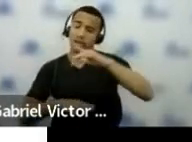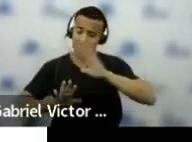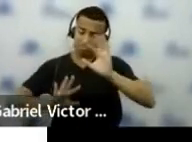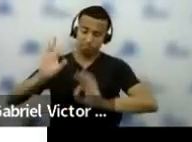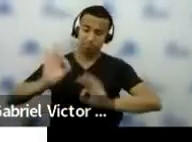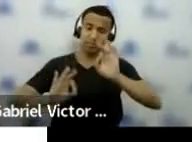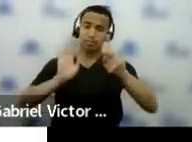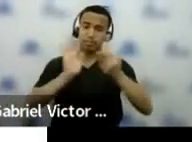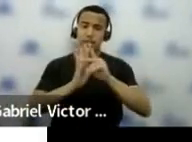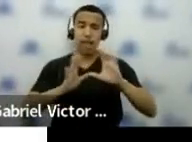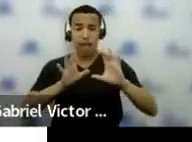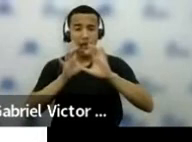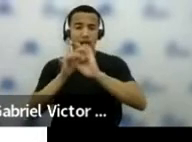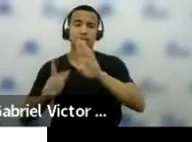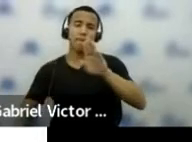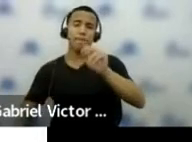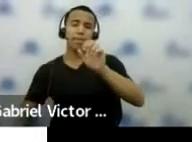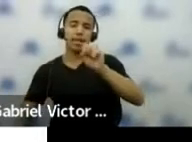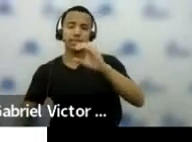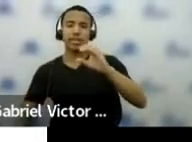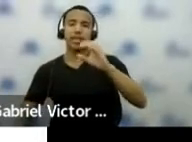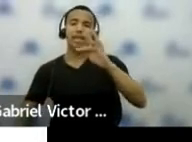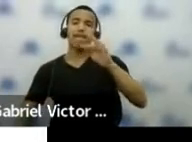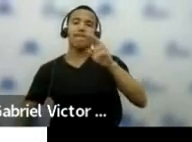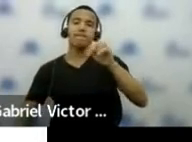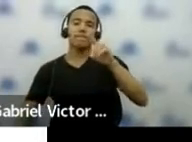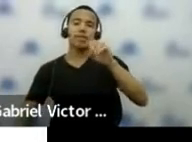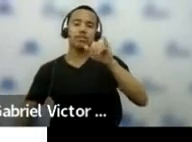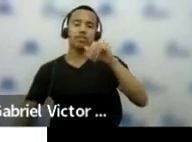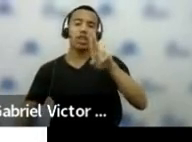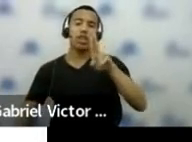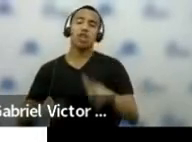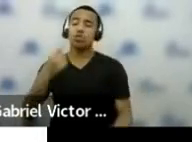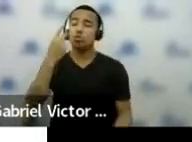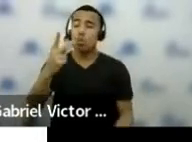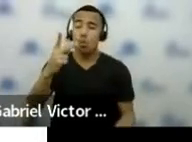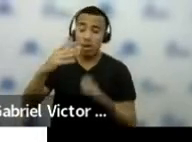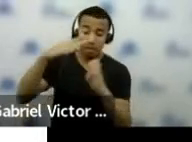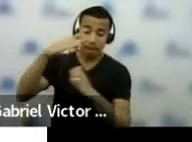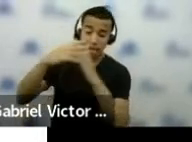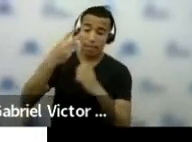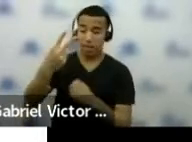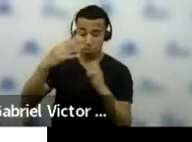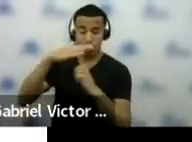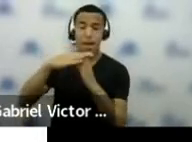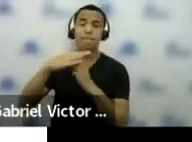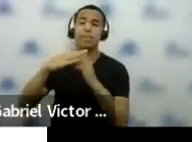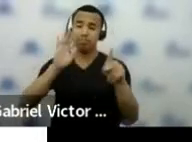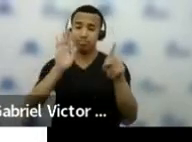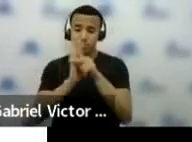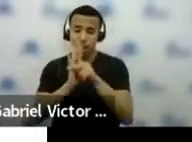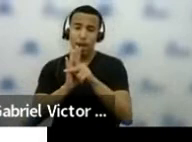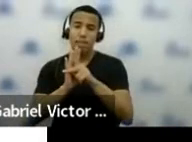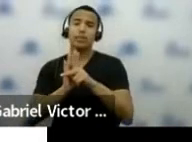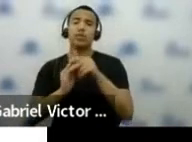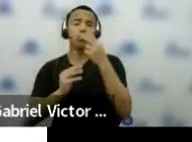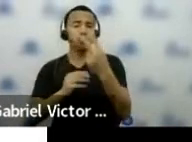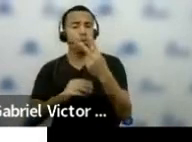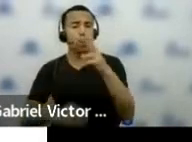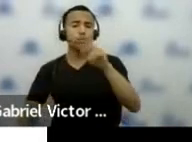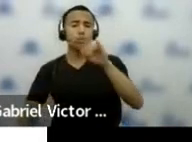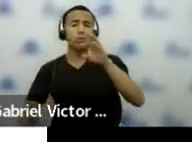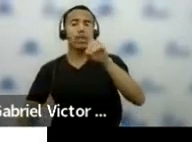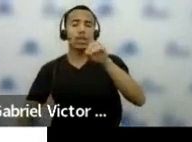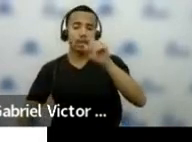essas alianças de Basic Funding, lembrando, sempre com pelo menos 2 empresas, pelo menos 2 ICTs, 2 unidades Embrapi e